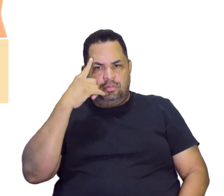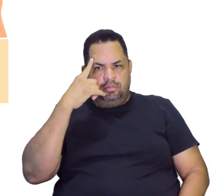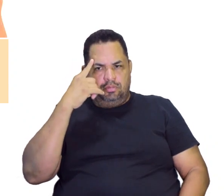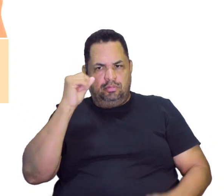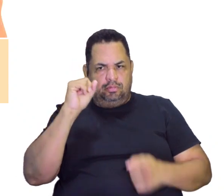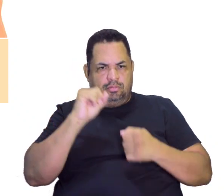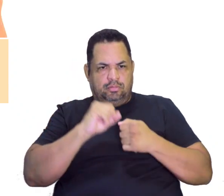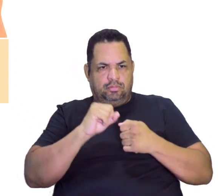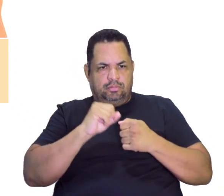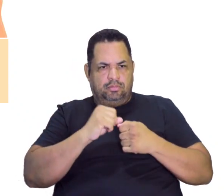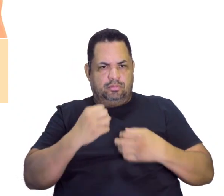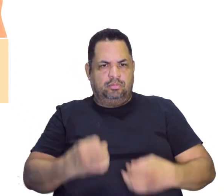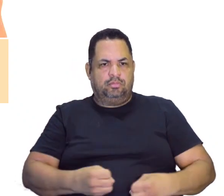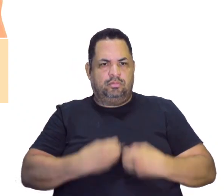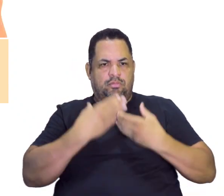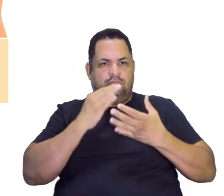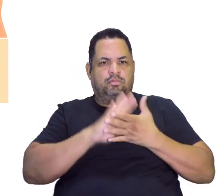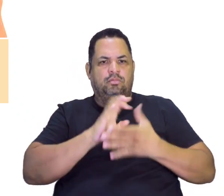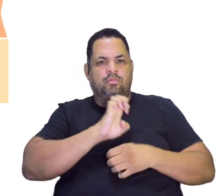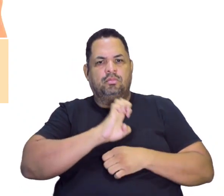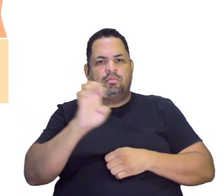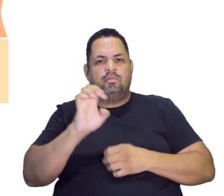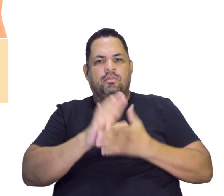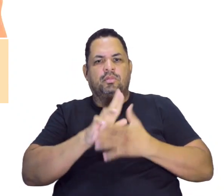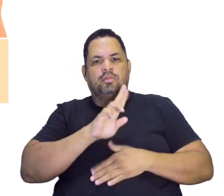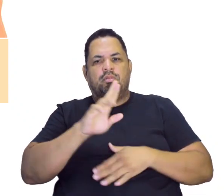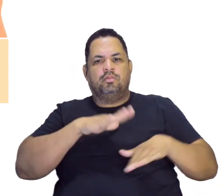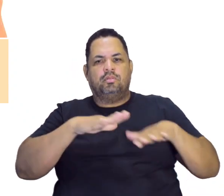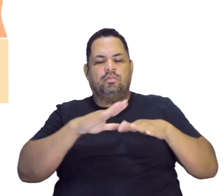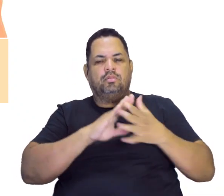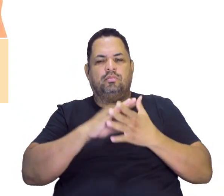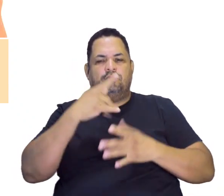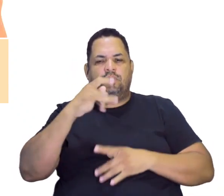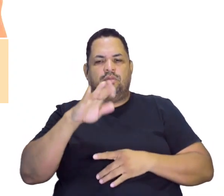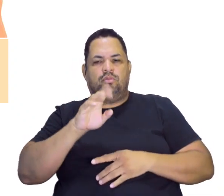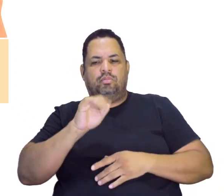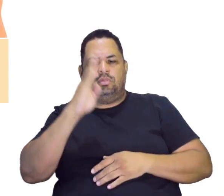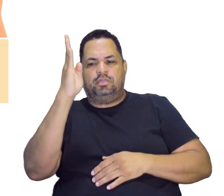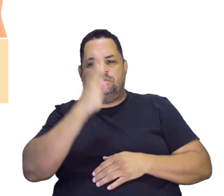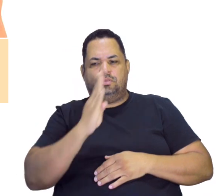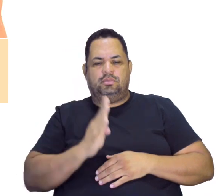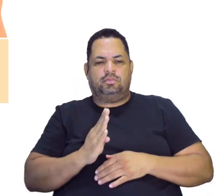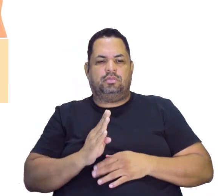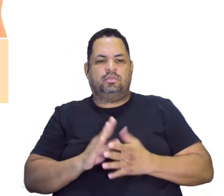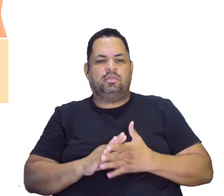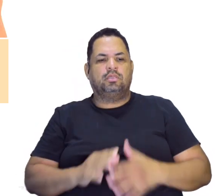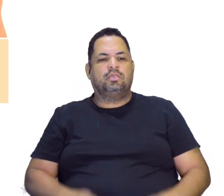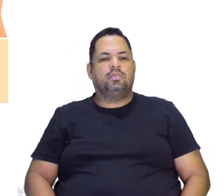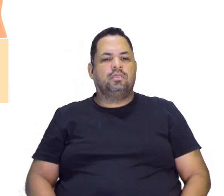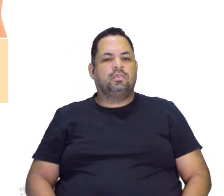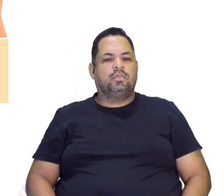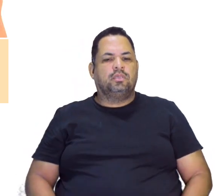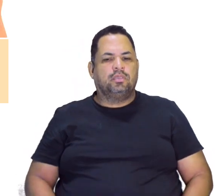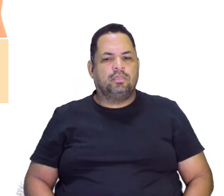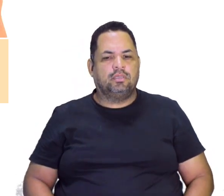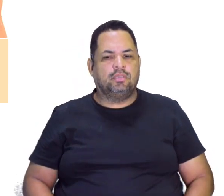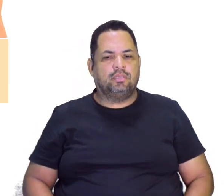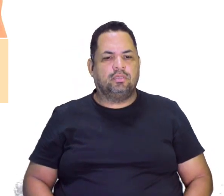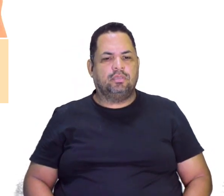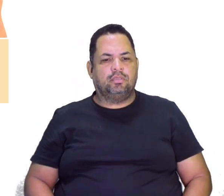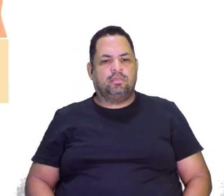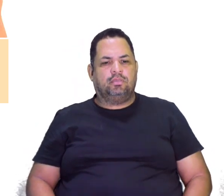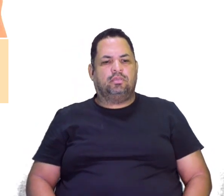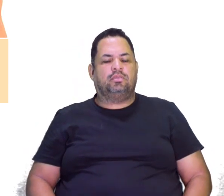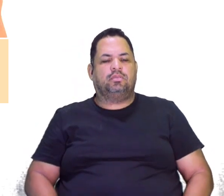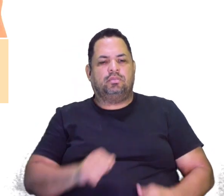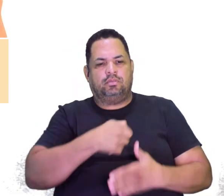fazer uma poesia exportação e denominei o movimento P Brasil e aí também escreveu o manifesto